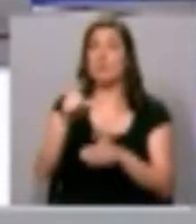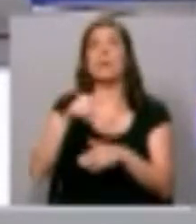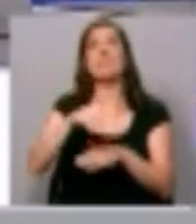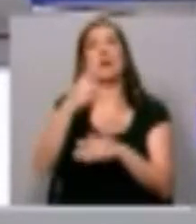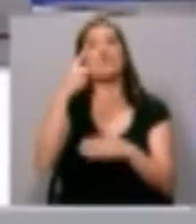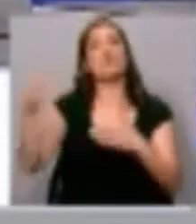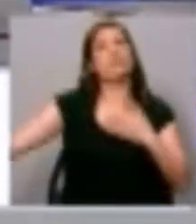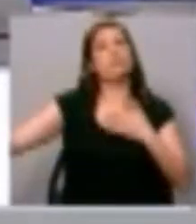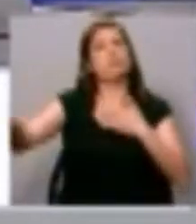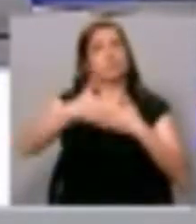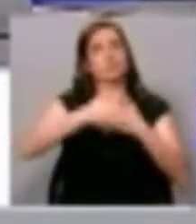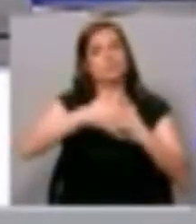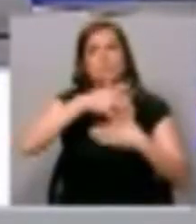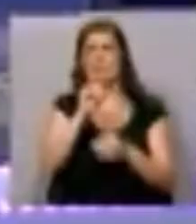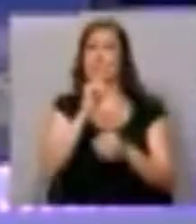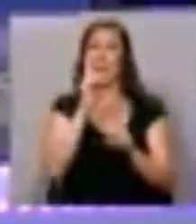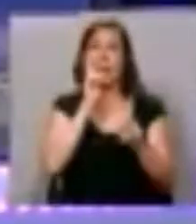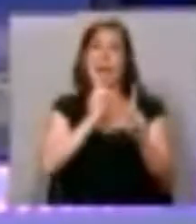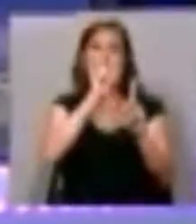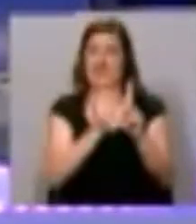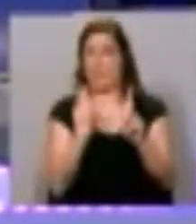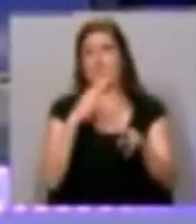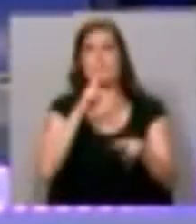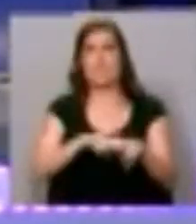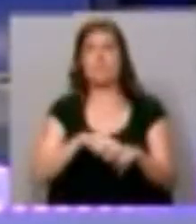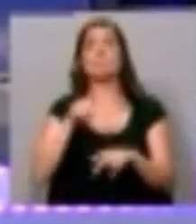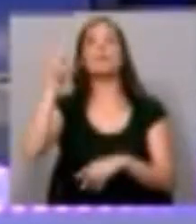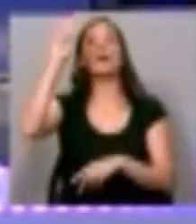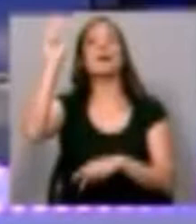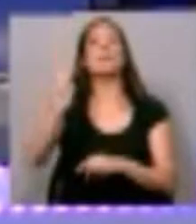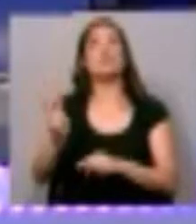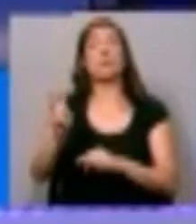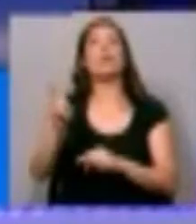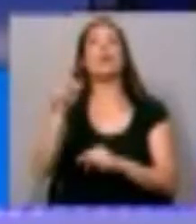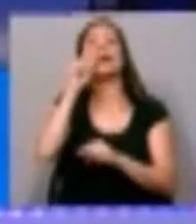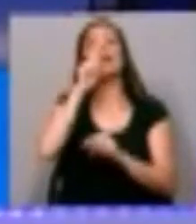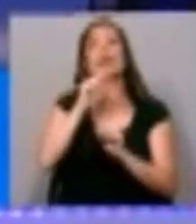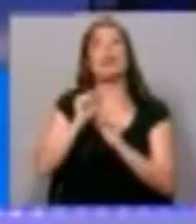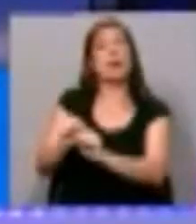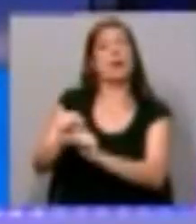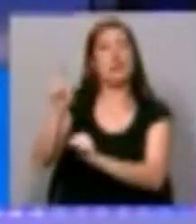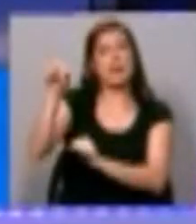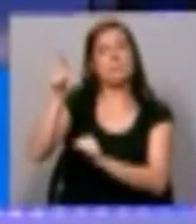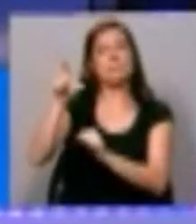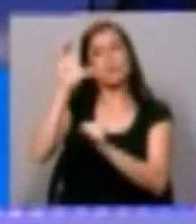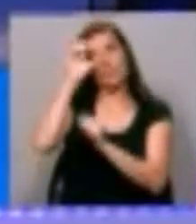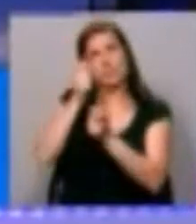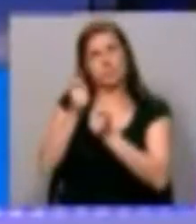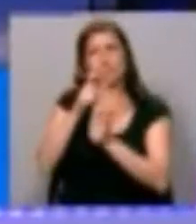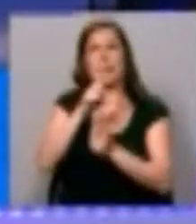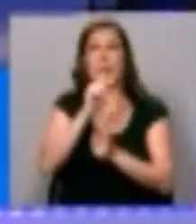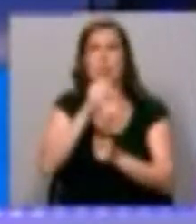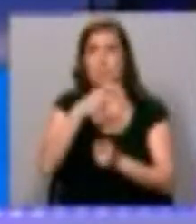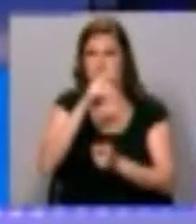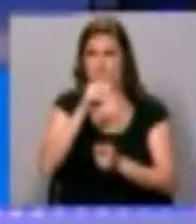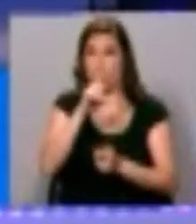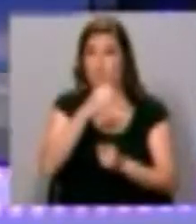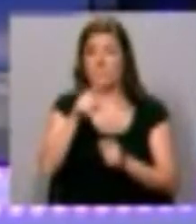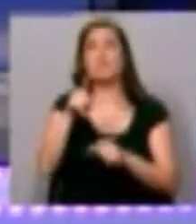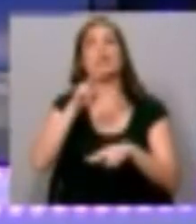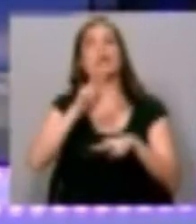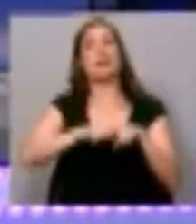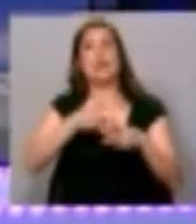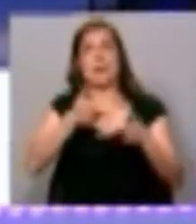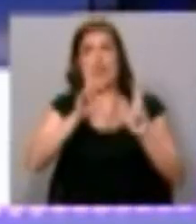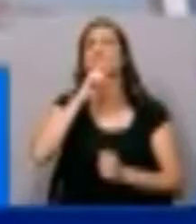encerramento. O protesto é contra as medidas do... Na Venezuela, o opositor ao regime Leopoldo López foi libertado da cadeia, mas ficou em